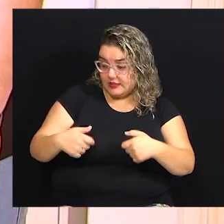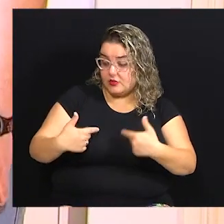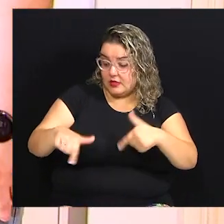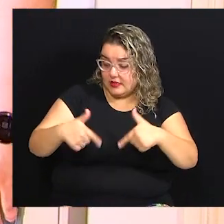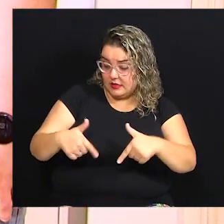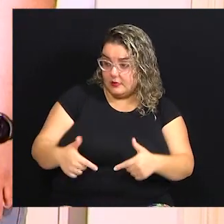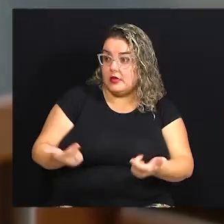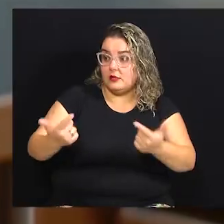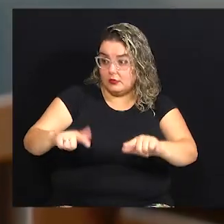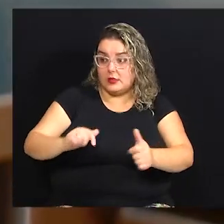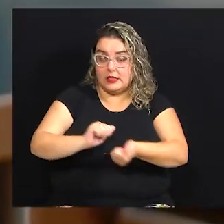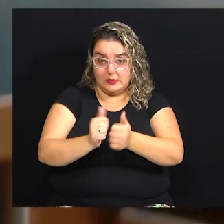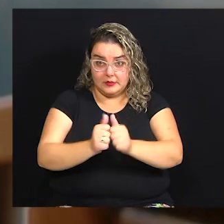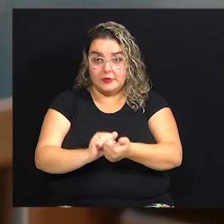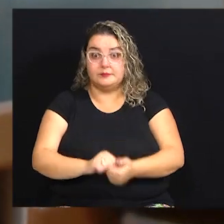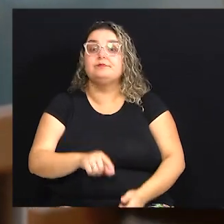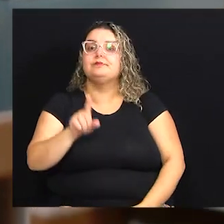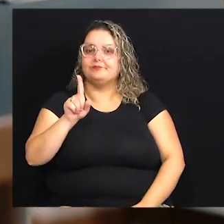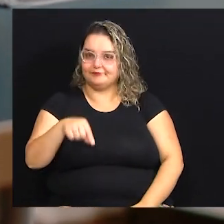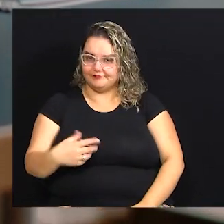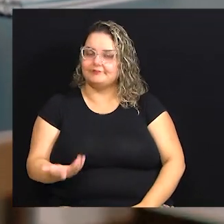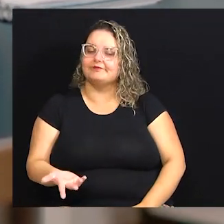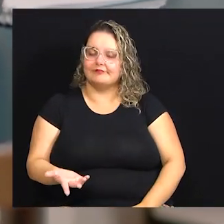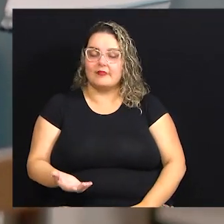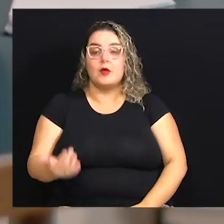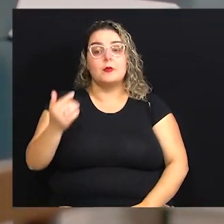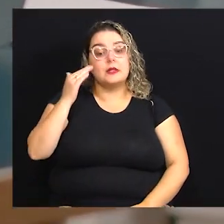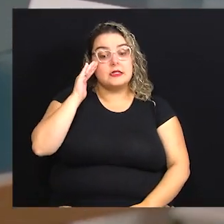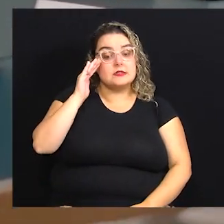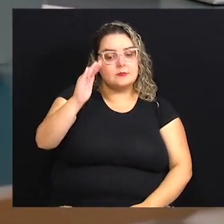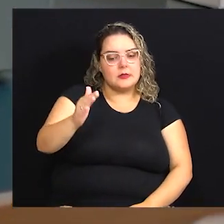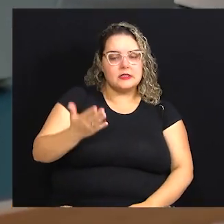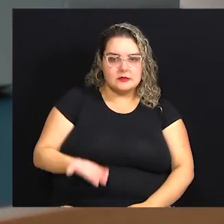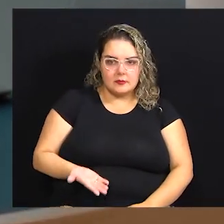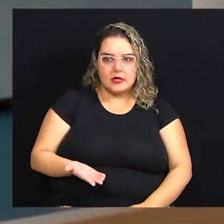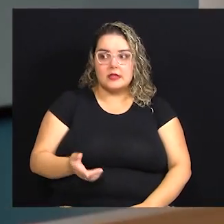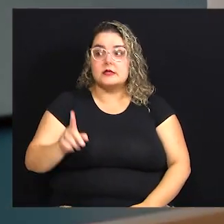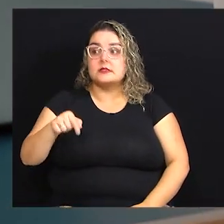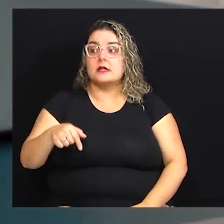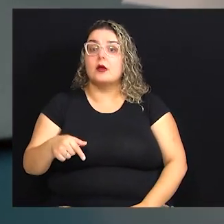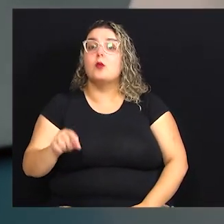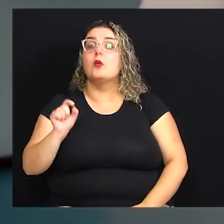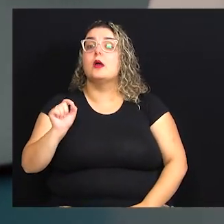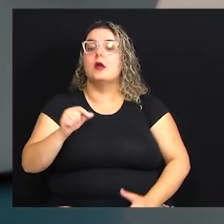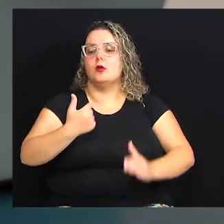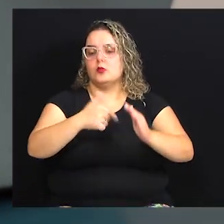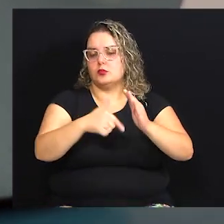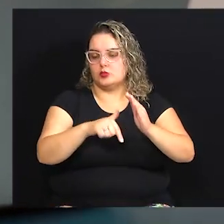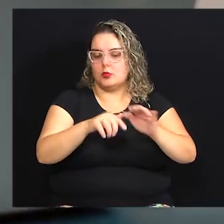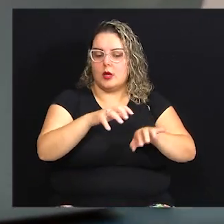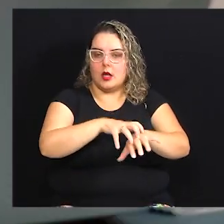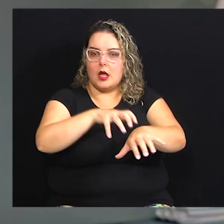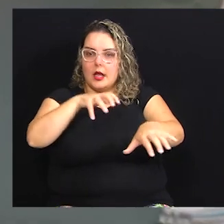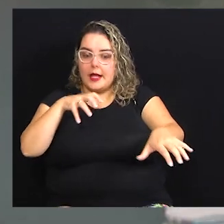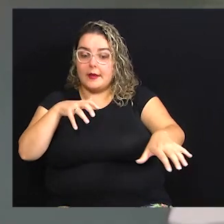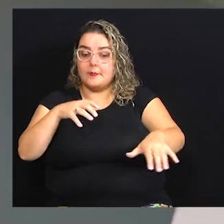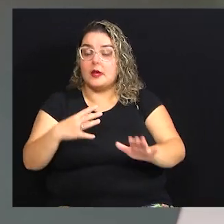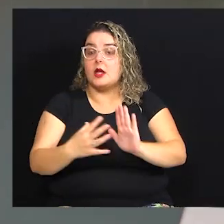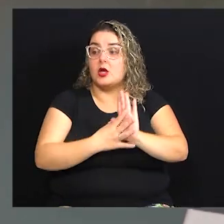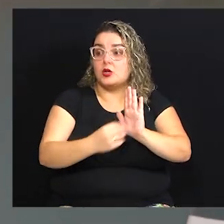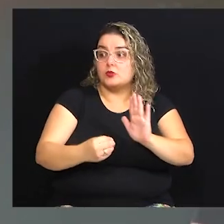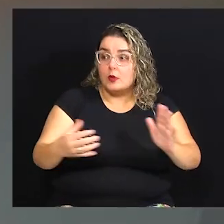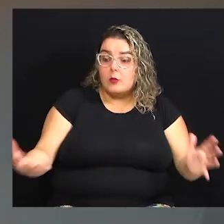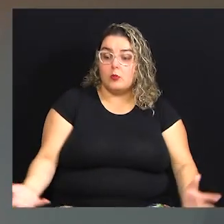Todo mundo teve que se adaptar. Uma das principais tendências no mundo corporativo é o trabalho remoto. Esse modelo